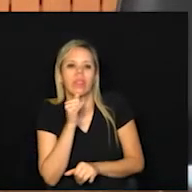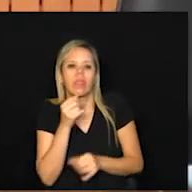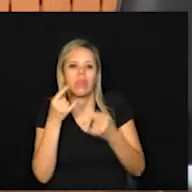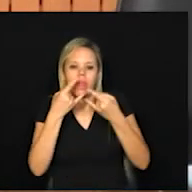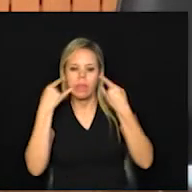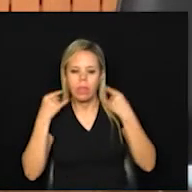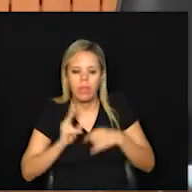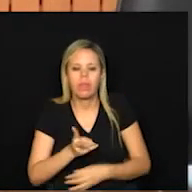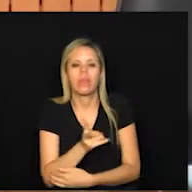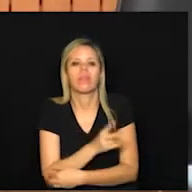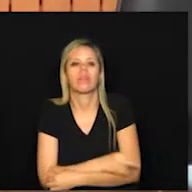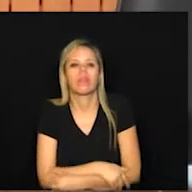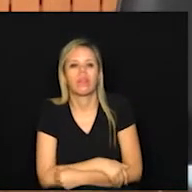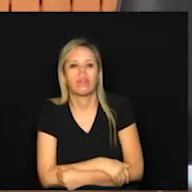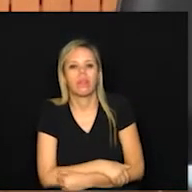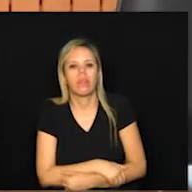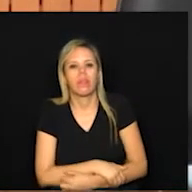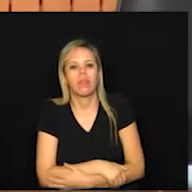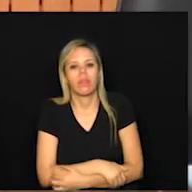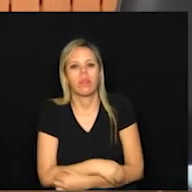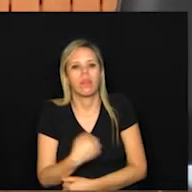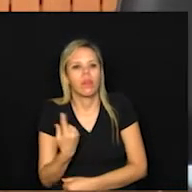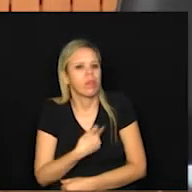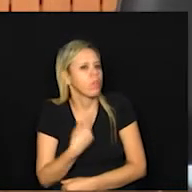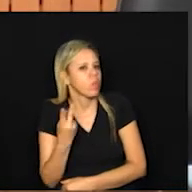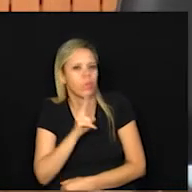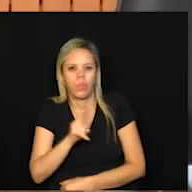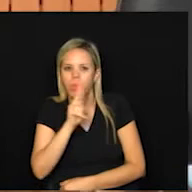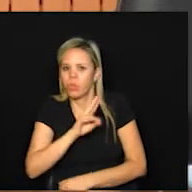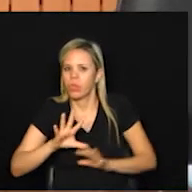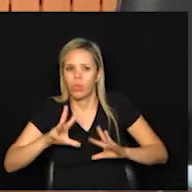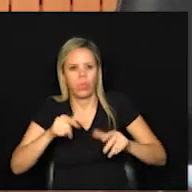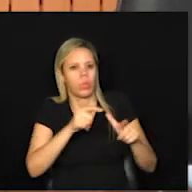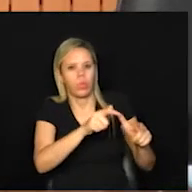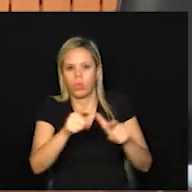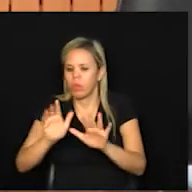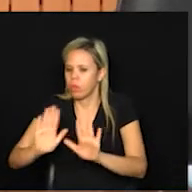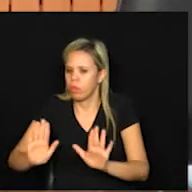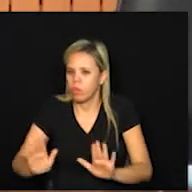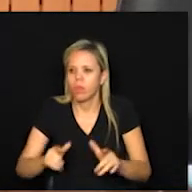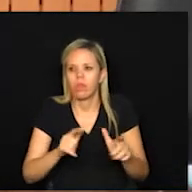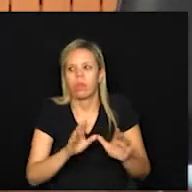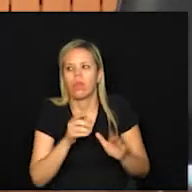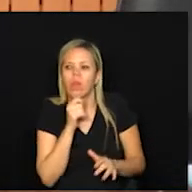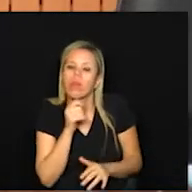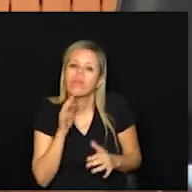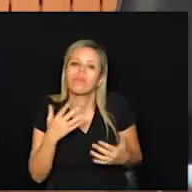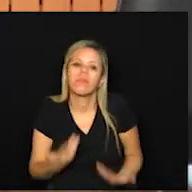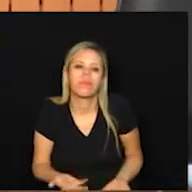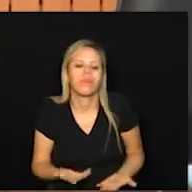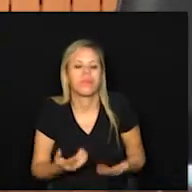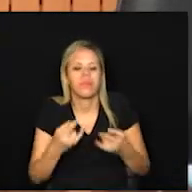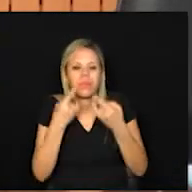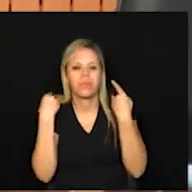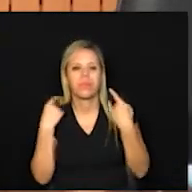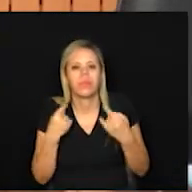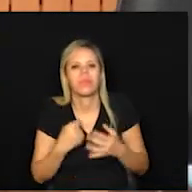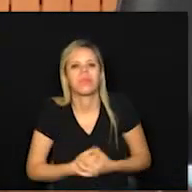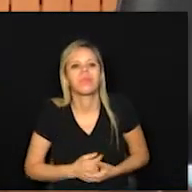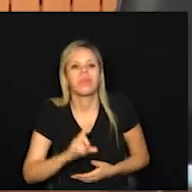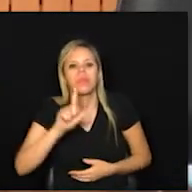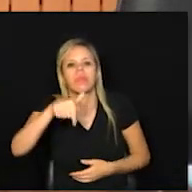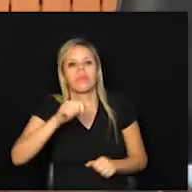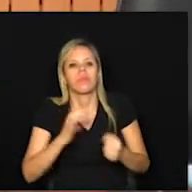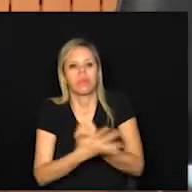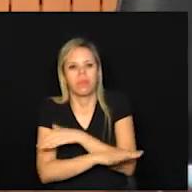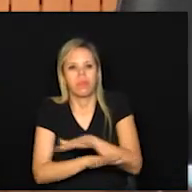para ficar. Ainda que a gente não vá usar em todos os ambientes, em todos os locais, a máscara, mesmo